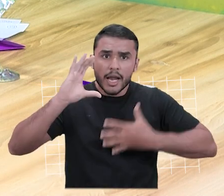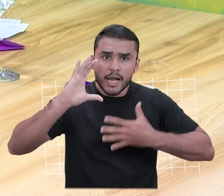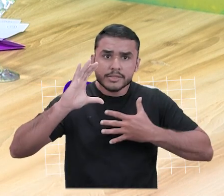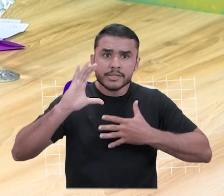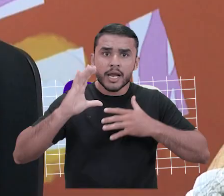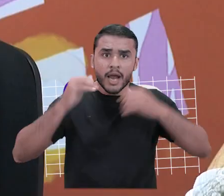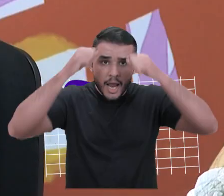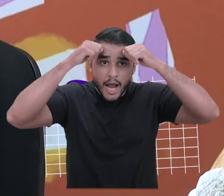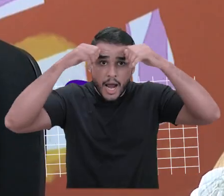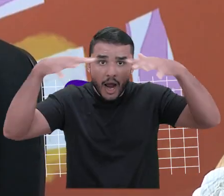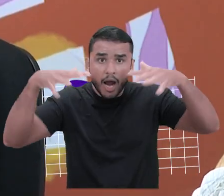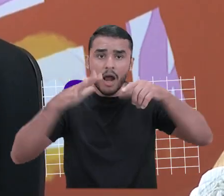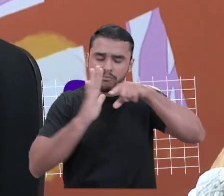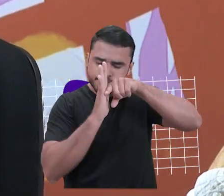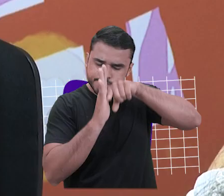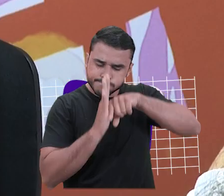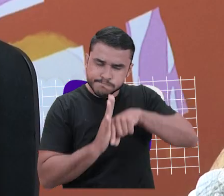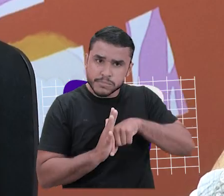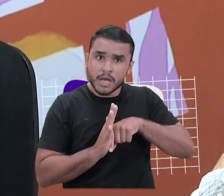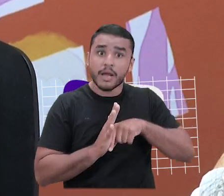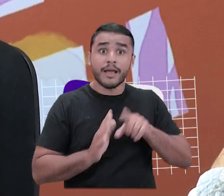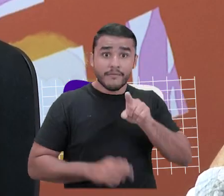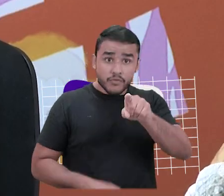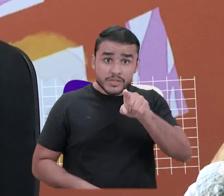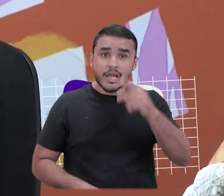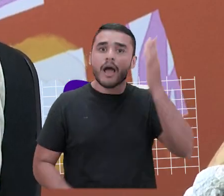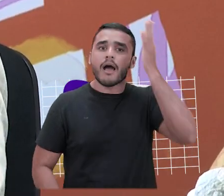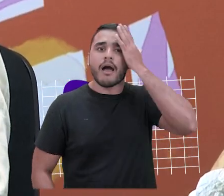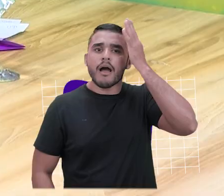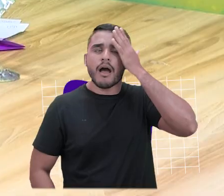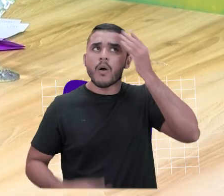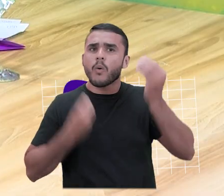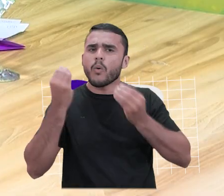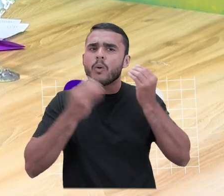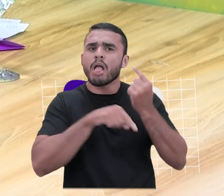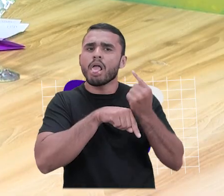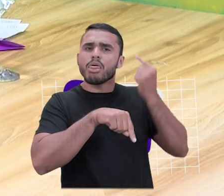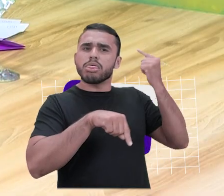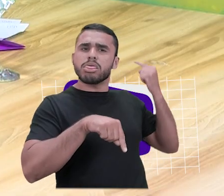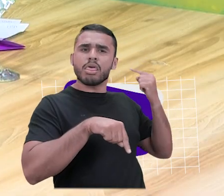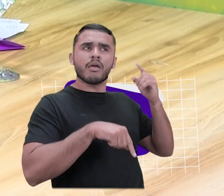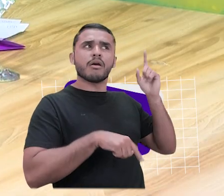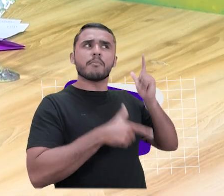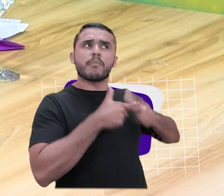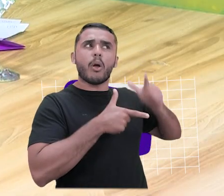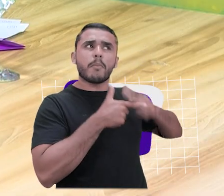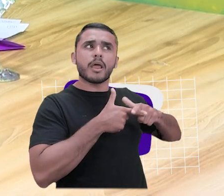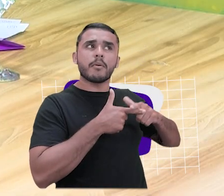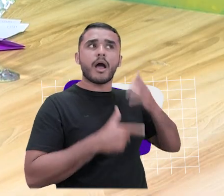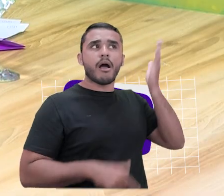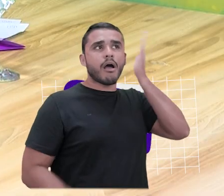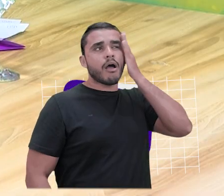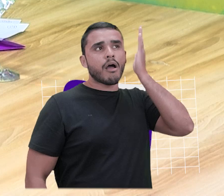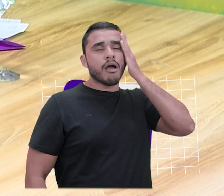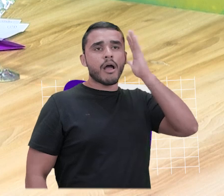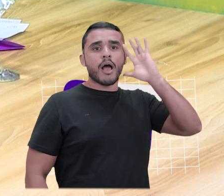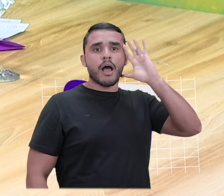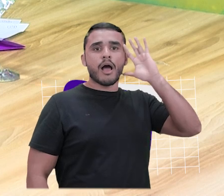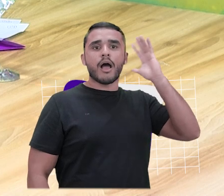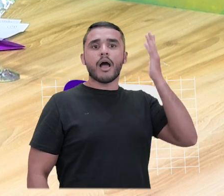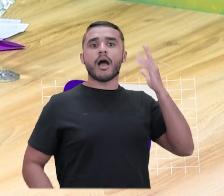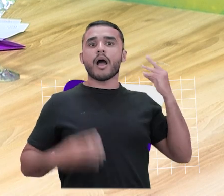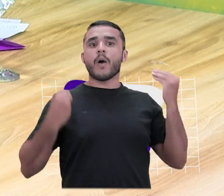seu presente e o seu futuro também de uma maneira... Totalmente diferente. É como se tirasse um fardo. Isso. Tô carregando aqui meu fardo